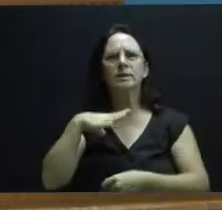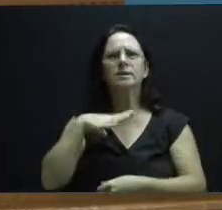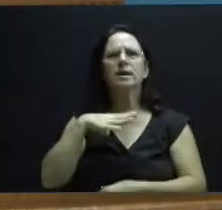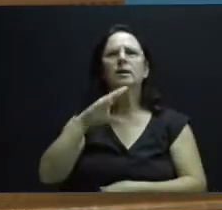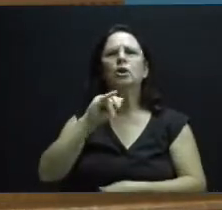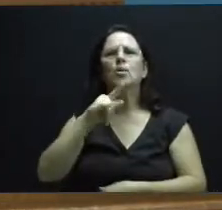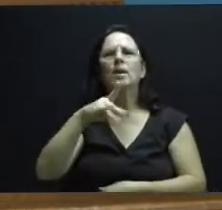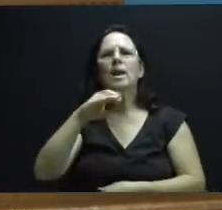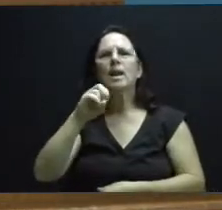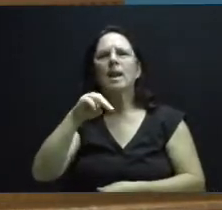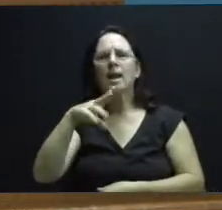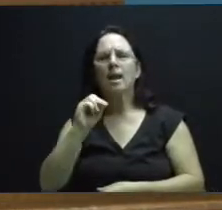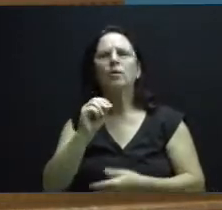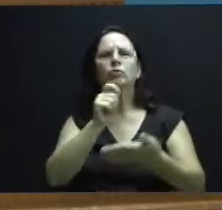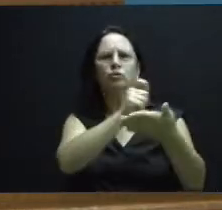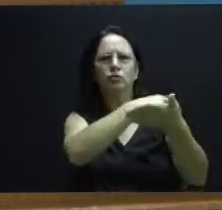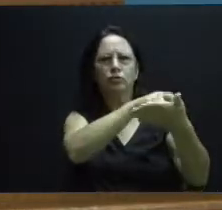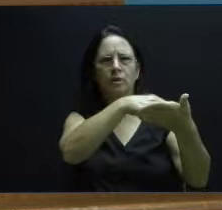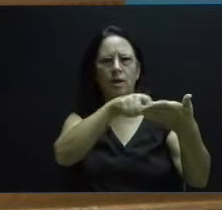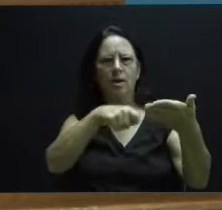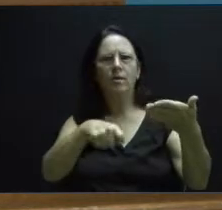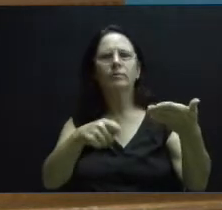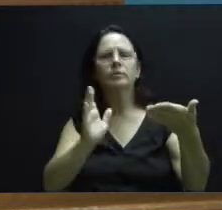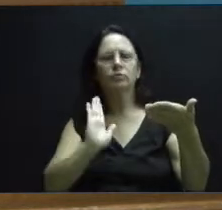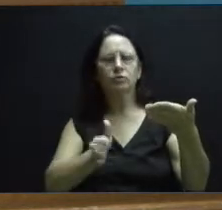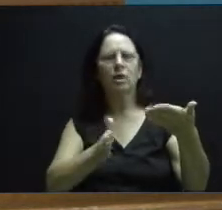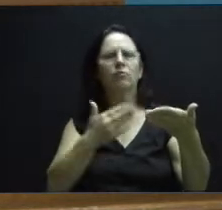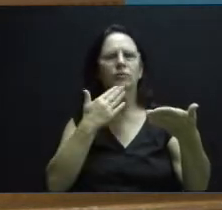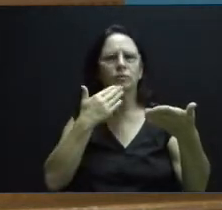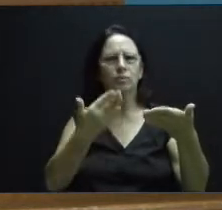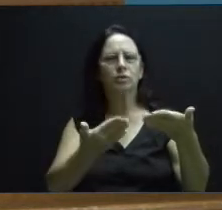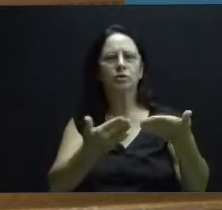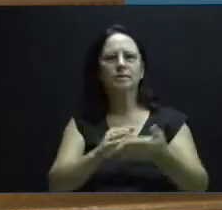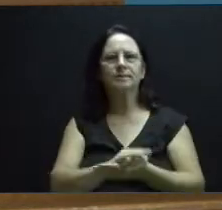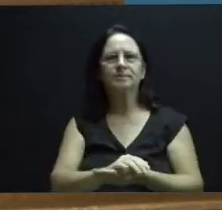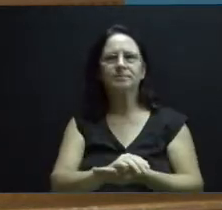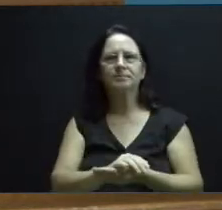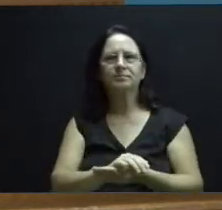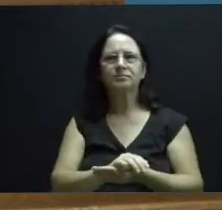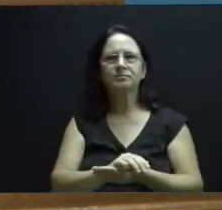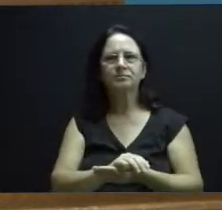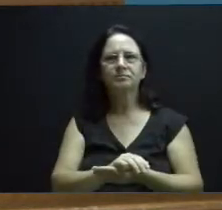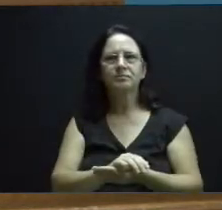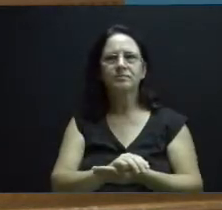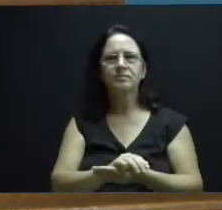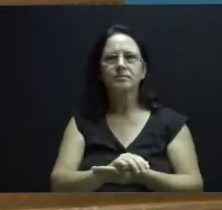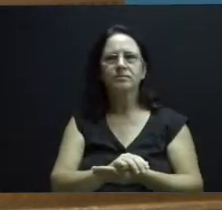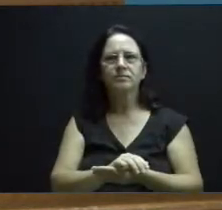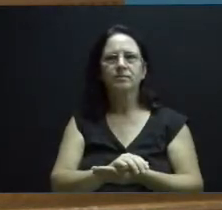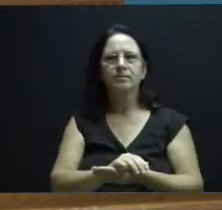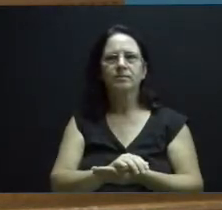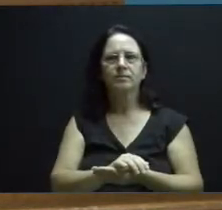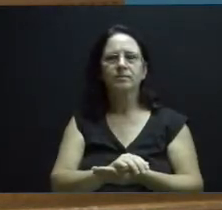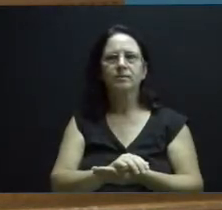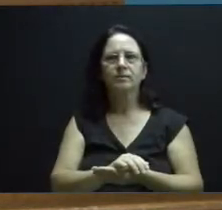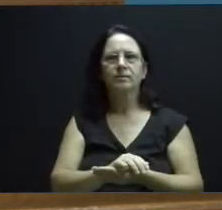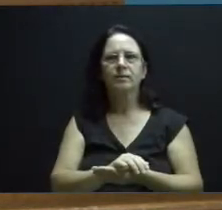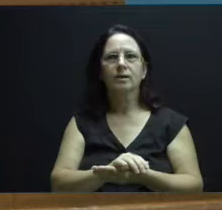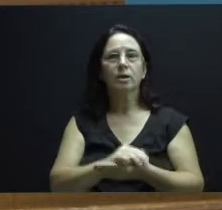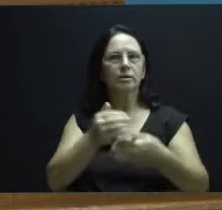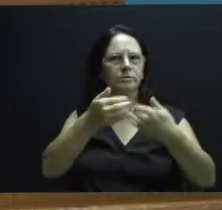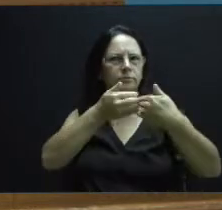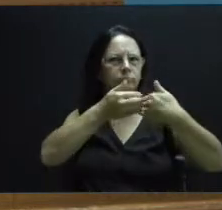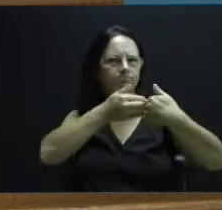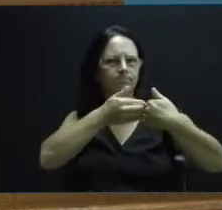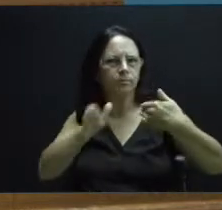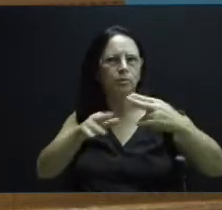foi dito relatado aqui o requerimento de comissão de que é uma das maiores que temos na região é uma ruptura qualquer